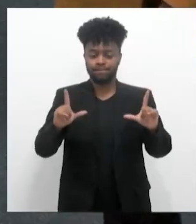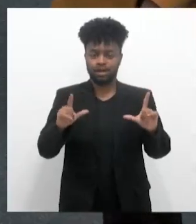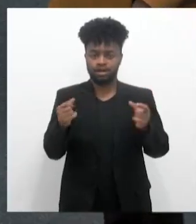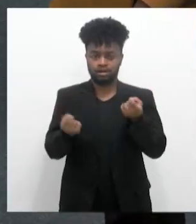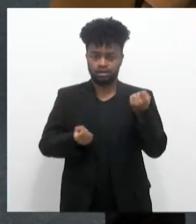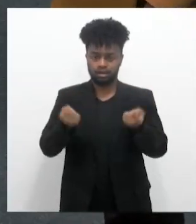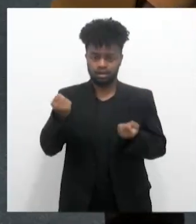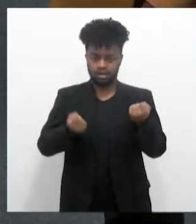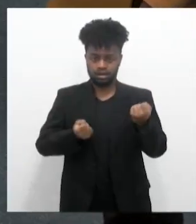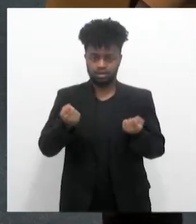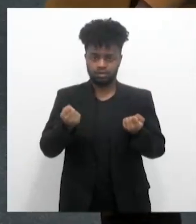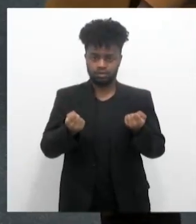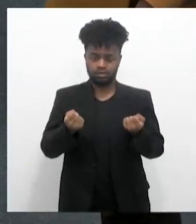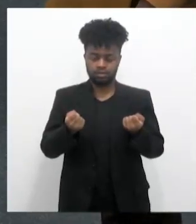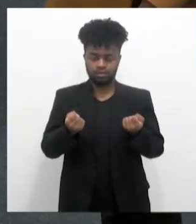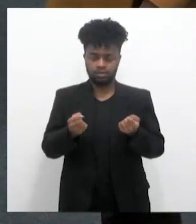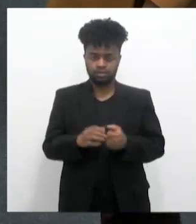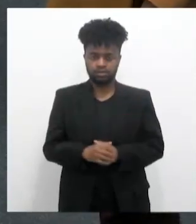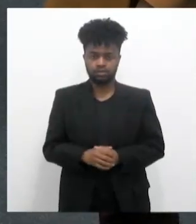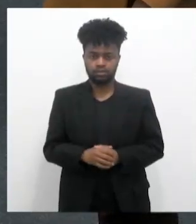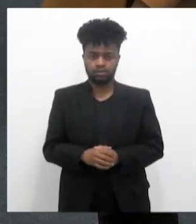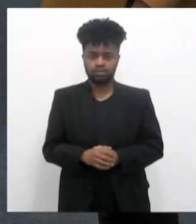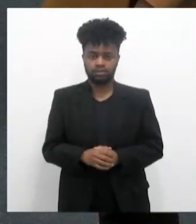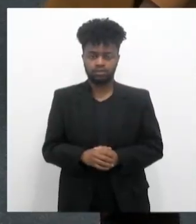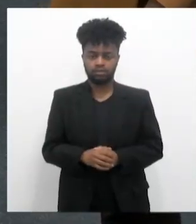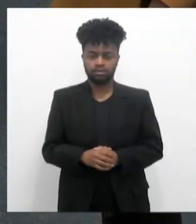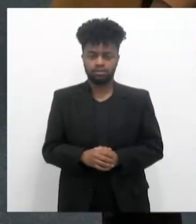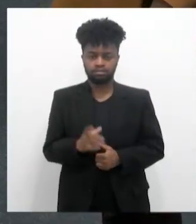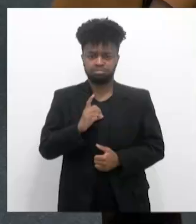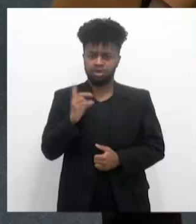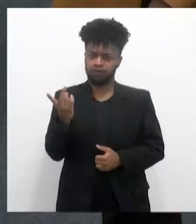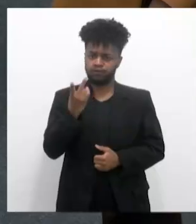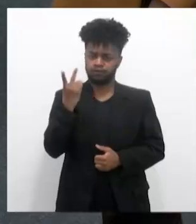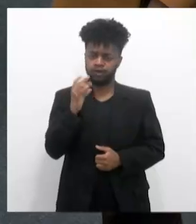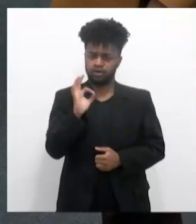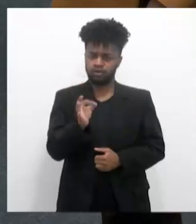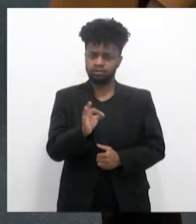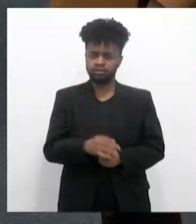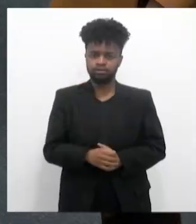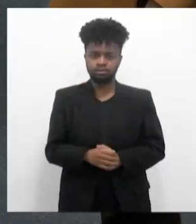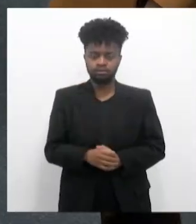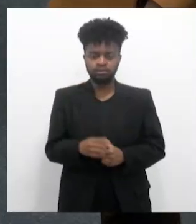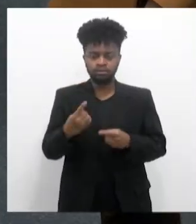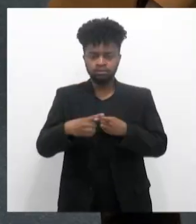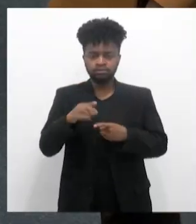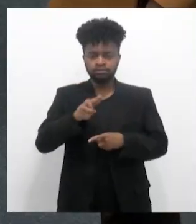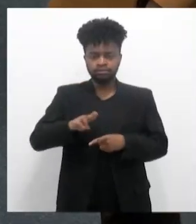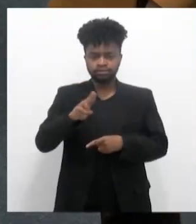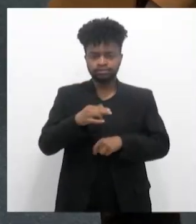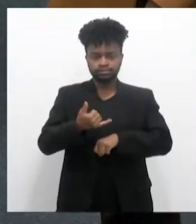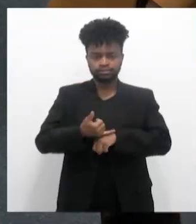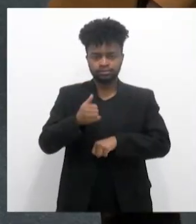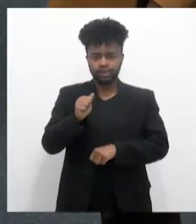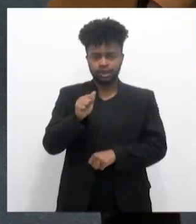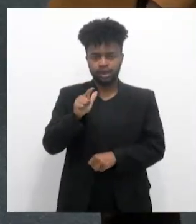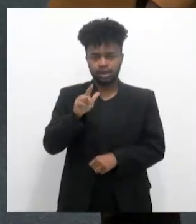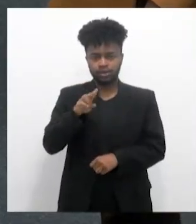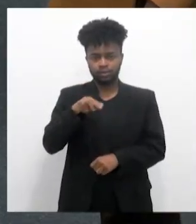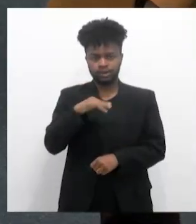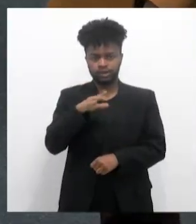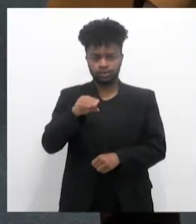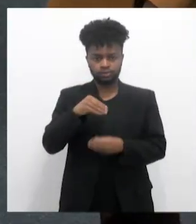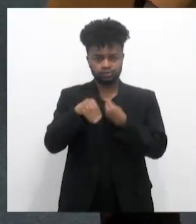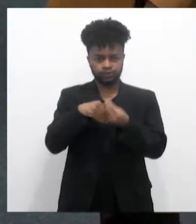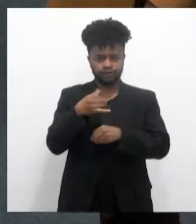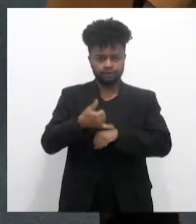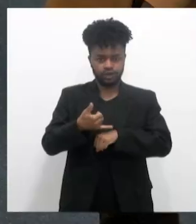carros, elas têm muito valor, né? Elas são de alumínio, com uma composição com ferro, é um